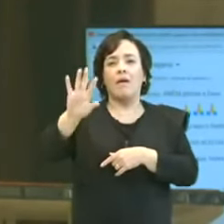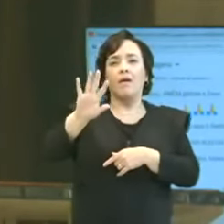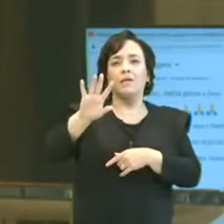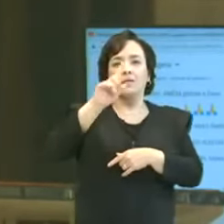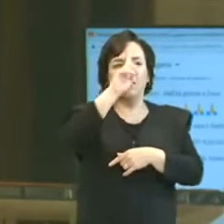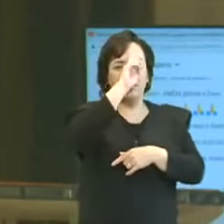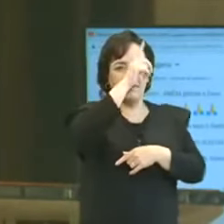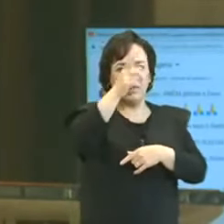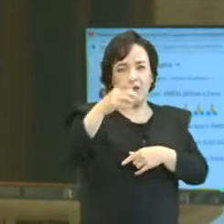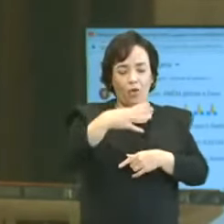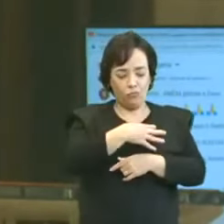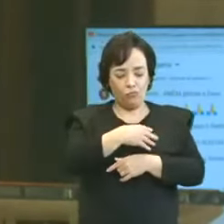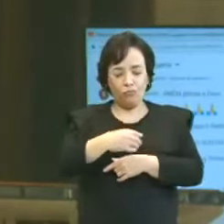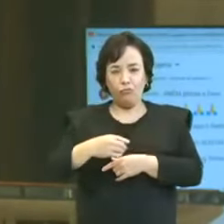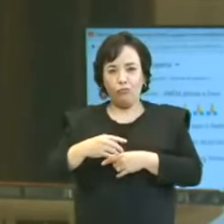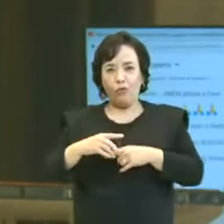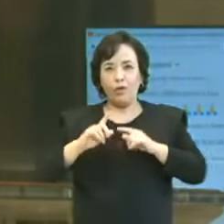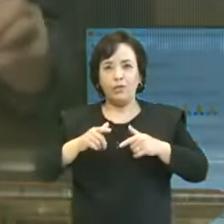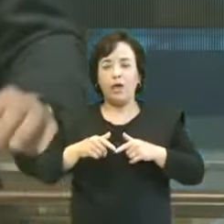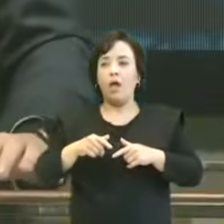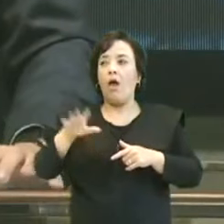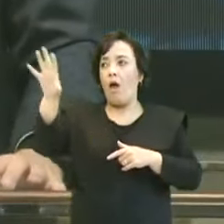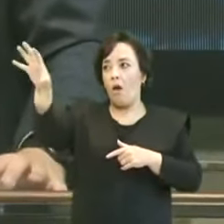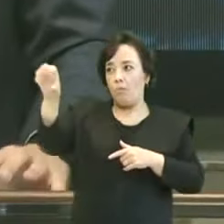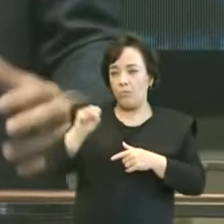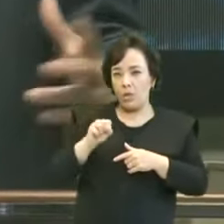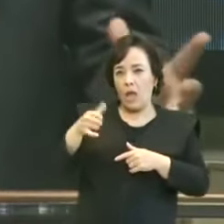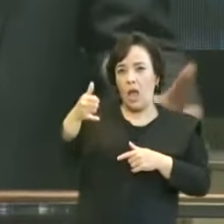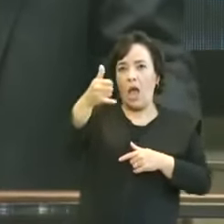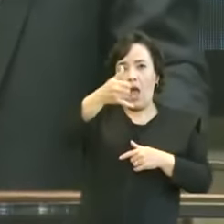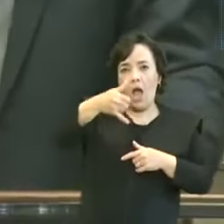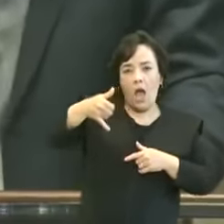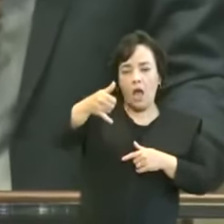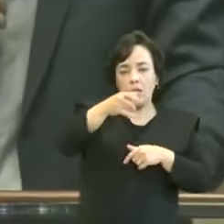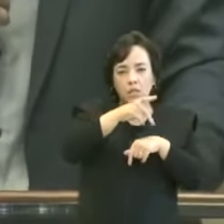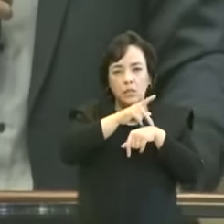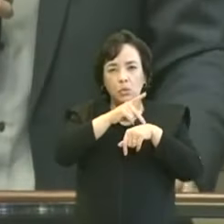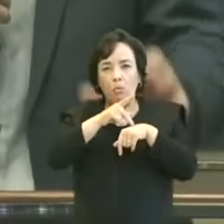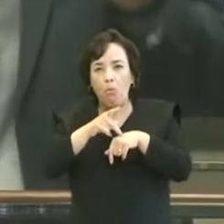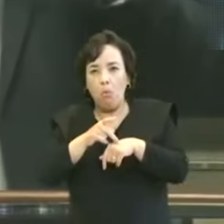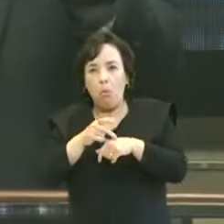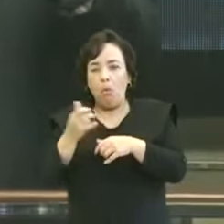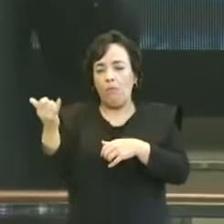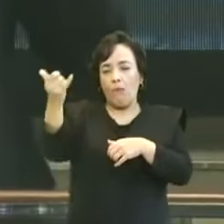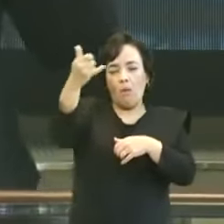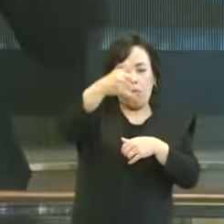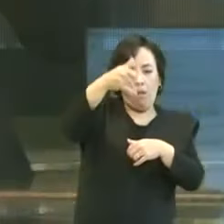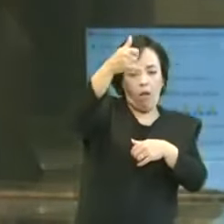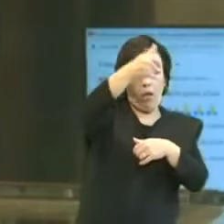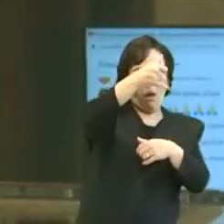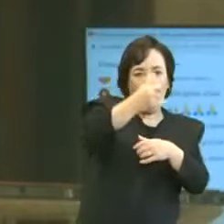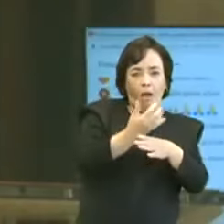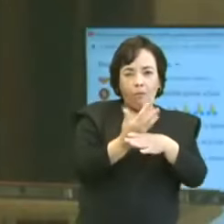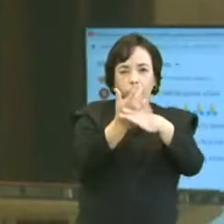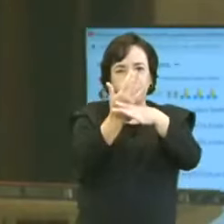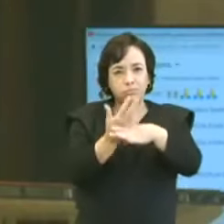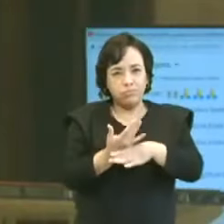aos filhos de Israel que tragam azeite puro de oliveiras batido para o candeeiro, para fazer